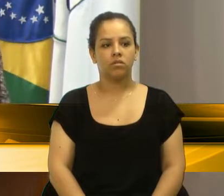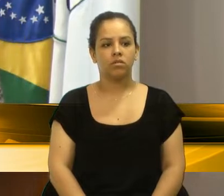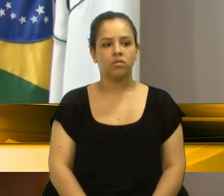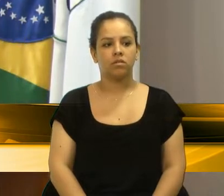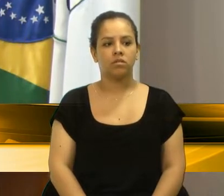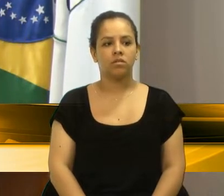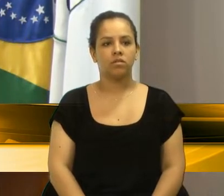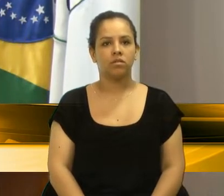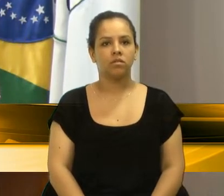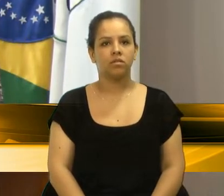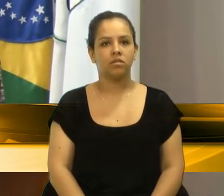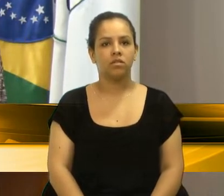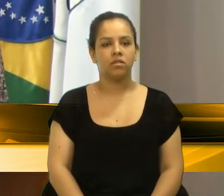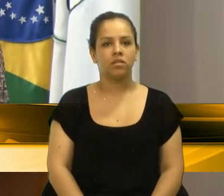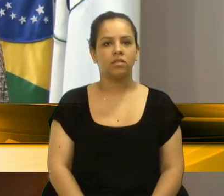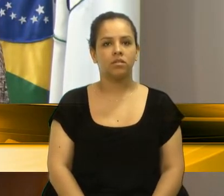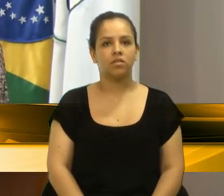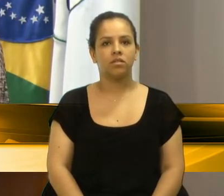Podeis fazê-lo.